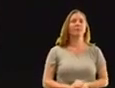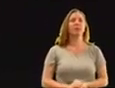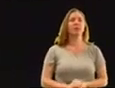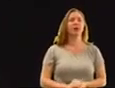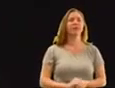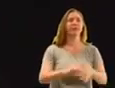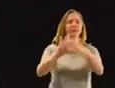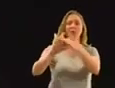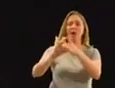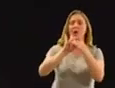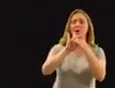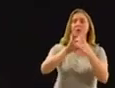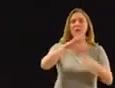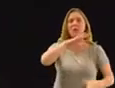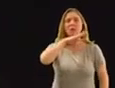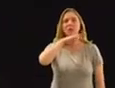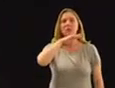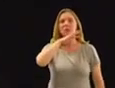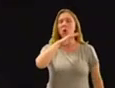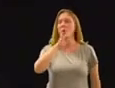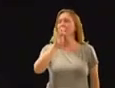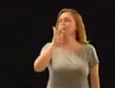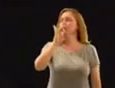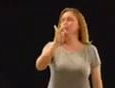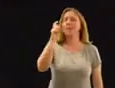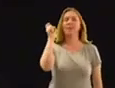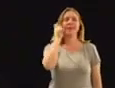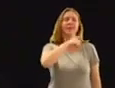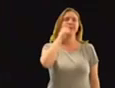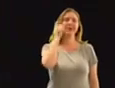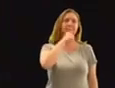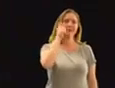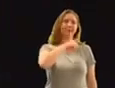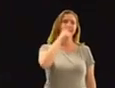Alianças ruins só levam para mentira.